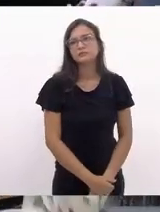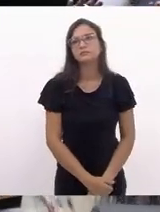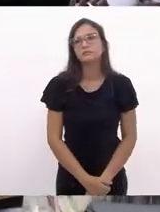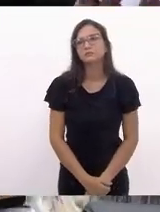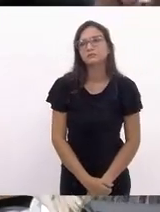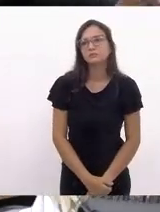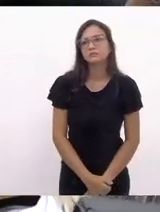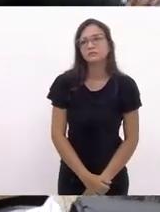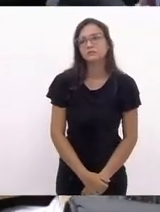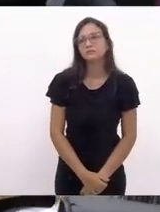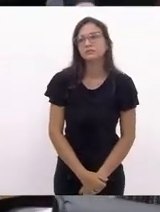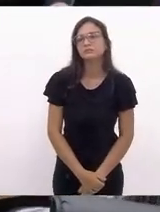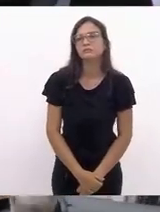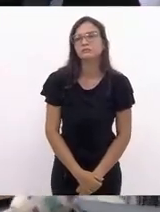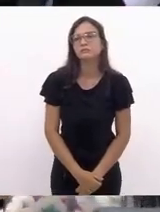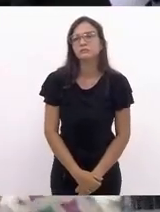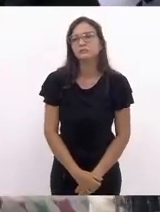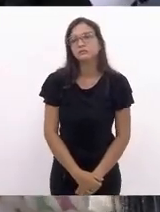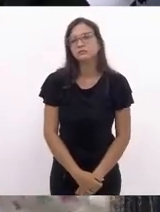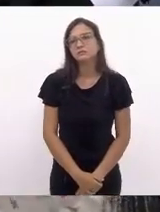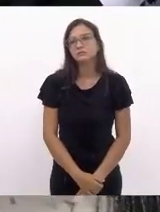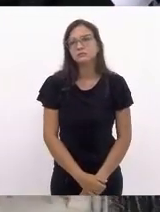E aí